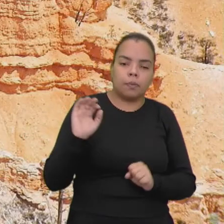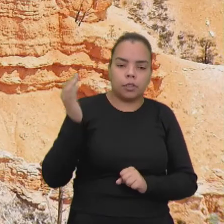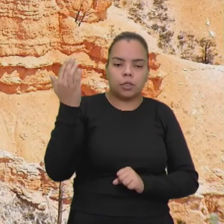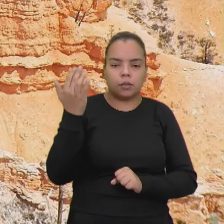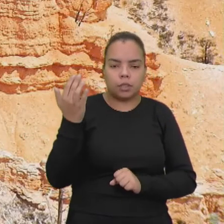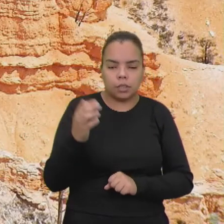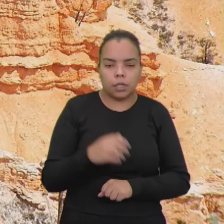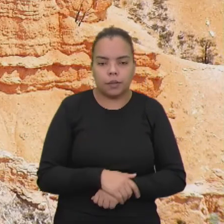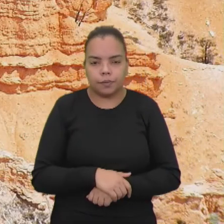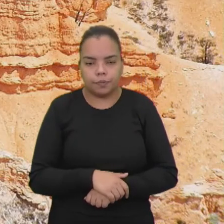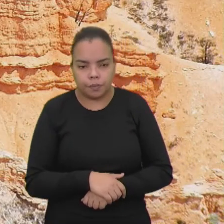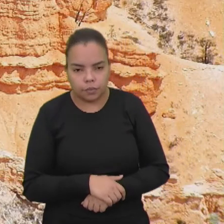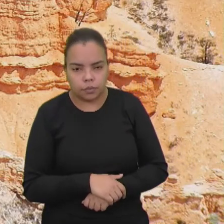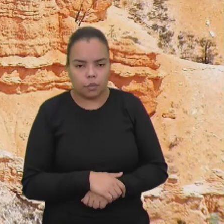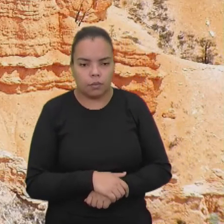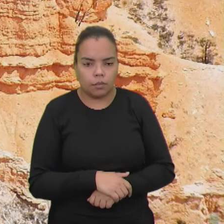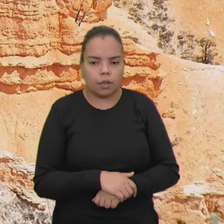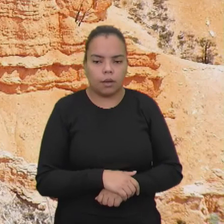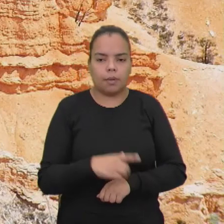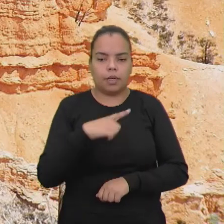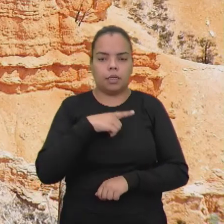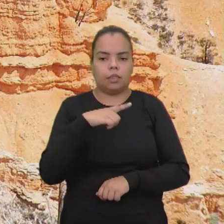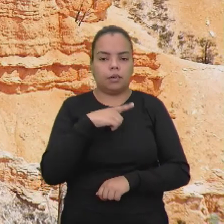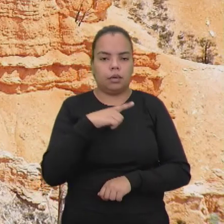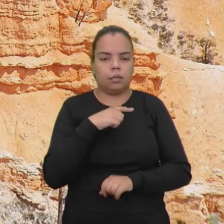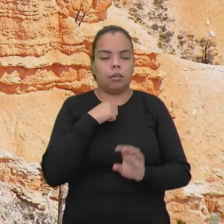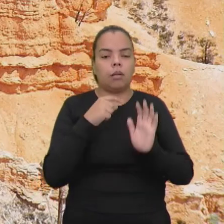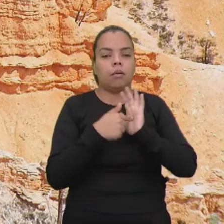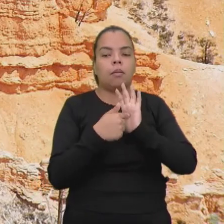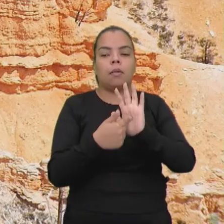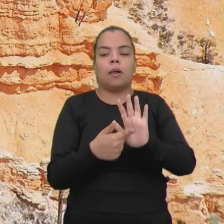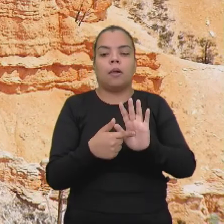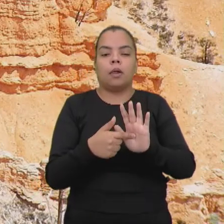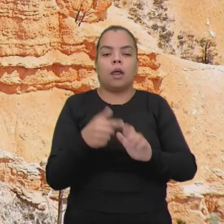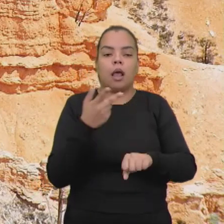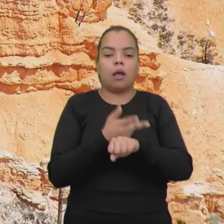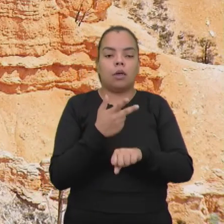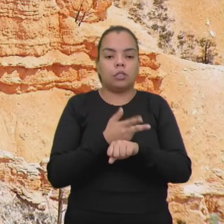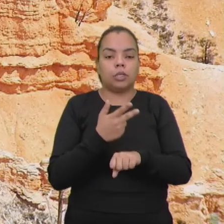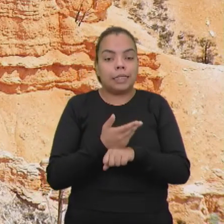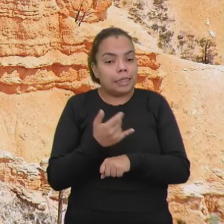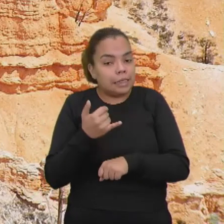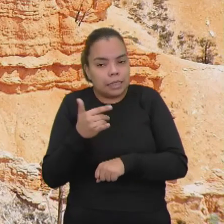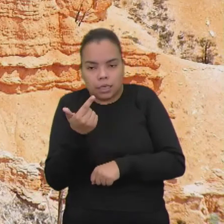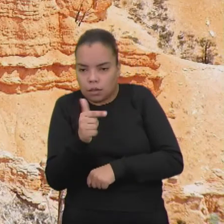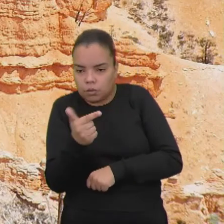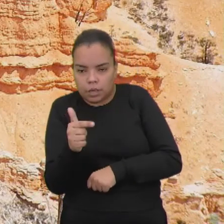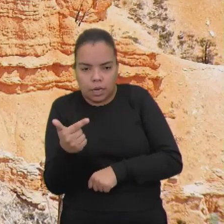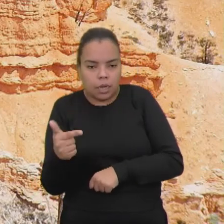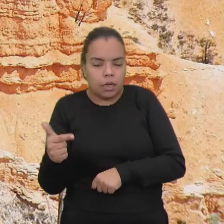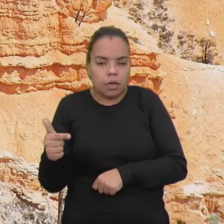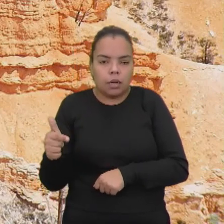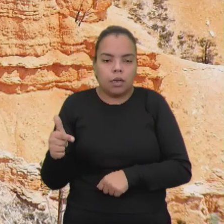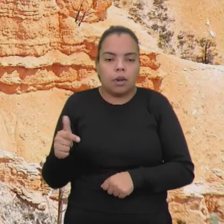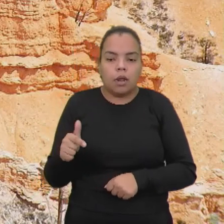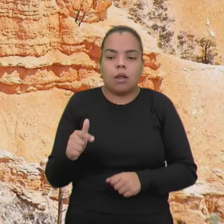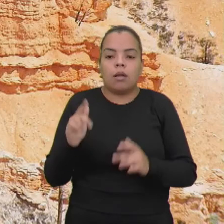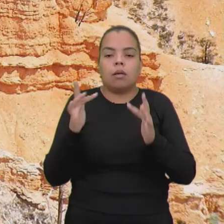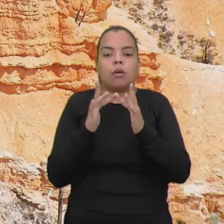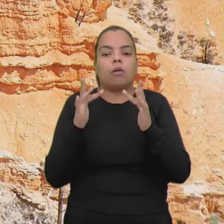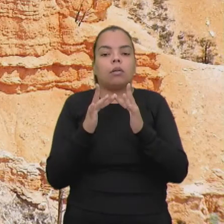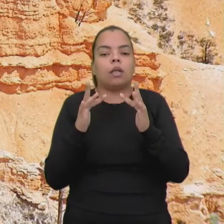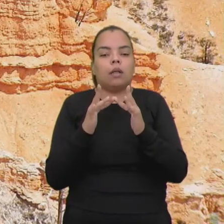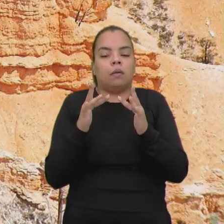estudantes, obtendo aí amostras das rochas aí. Caso não seja viável, os estudantes podem ter contato